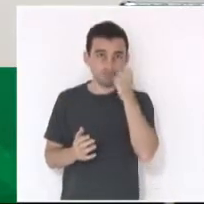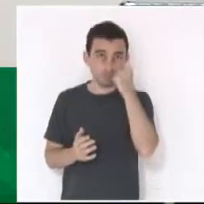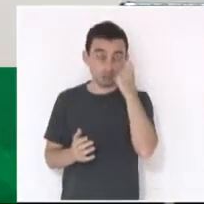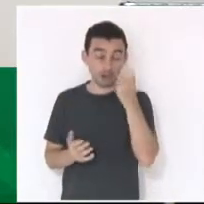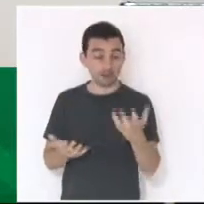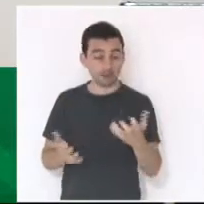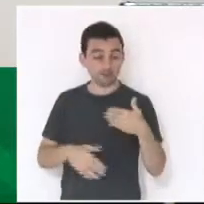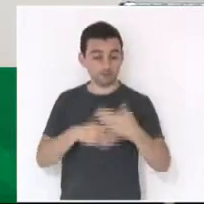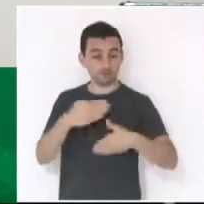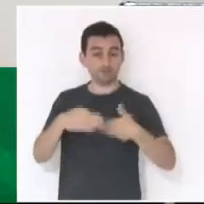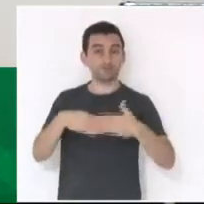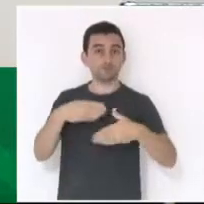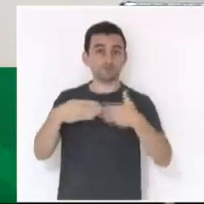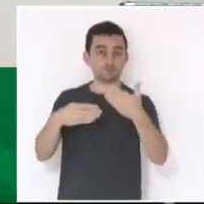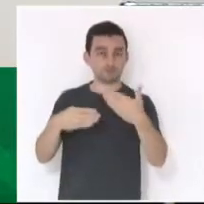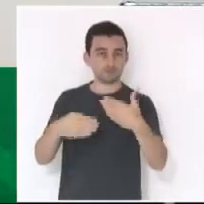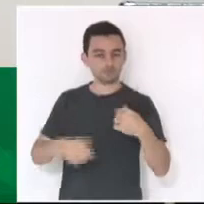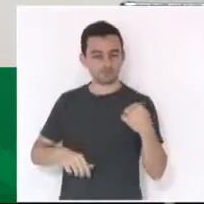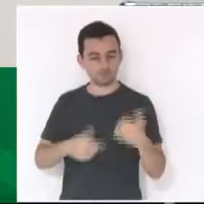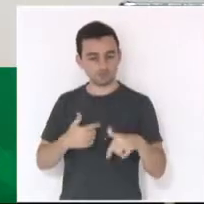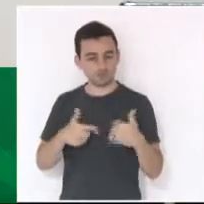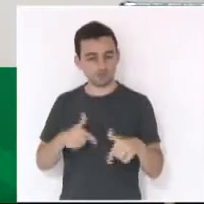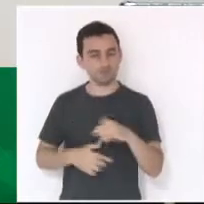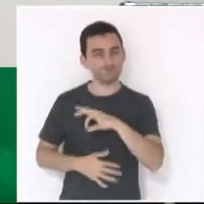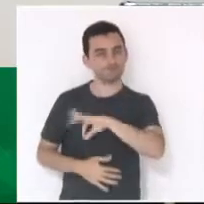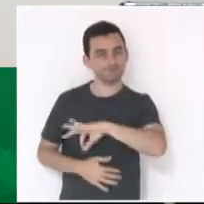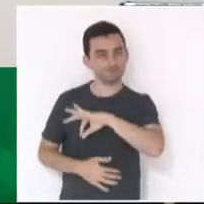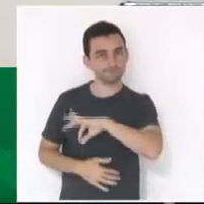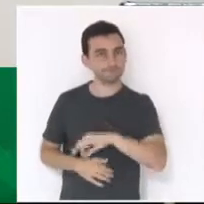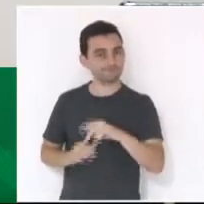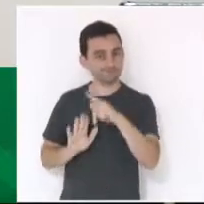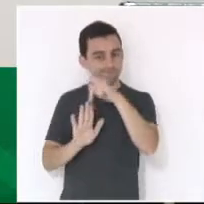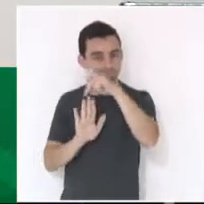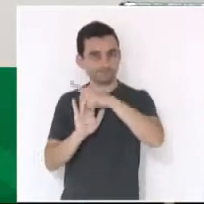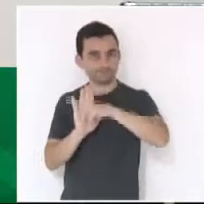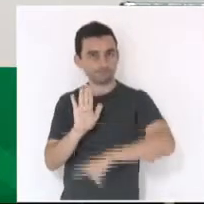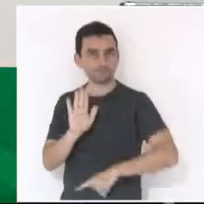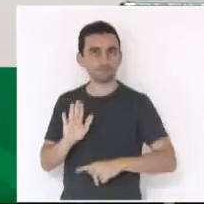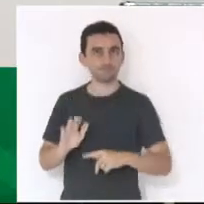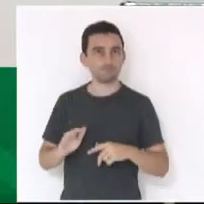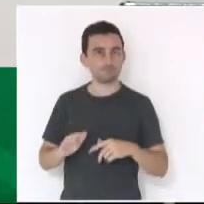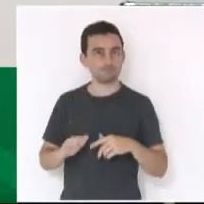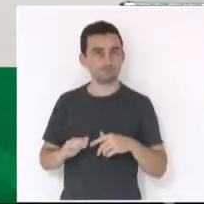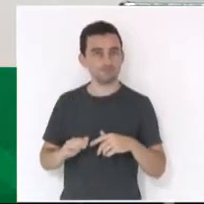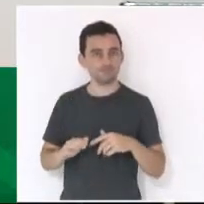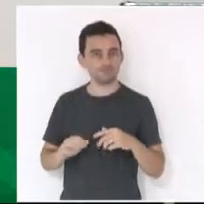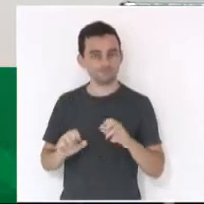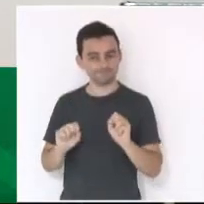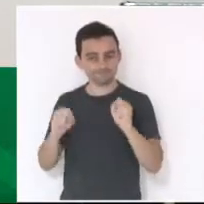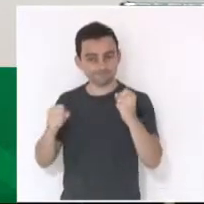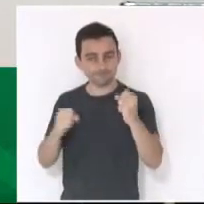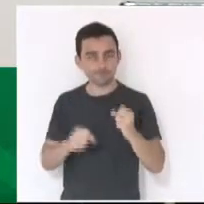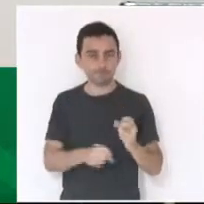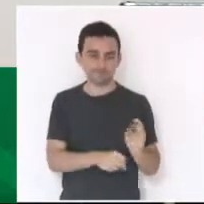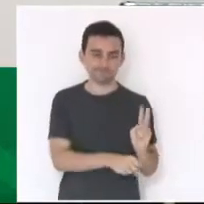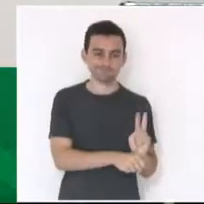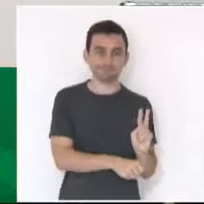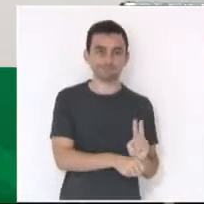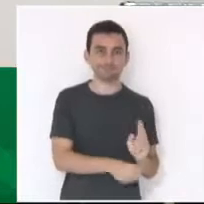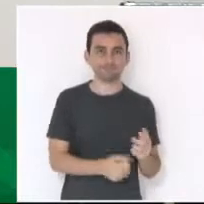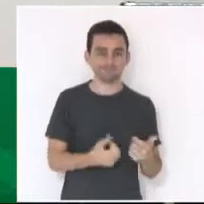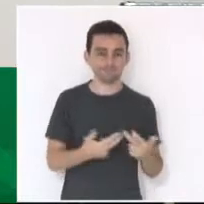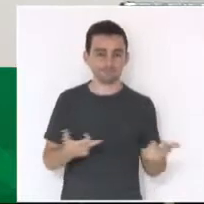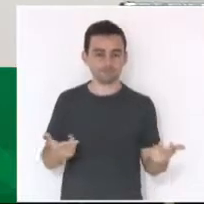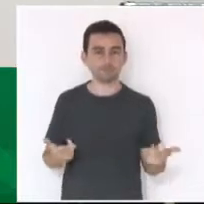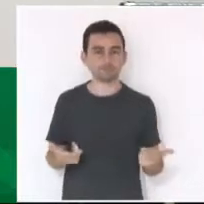desenvolvimento trabalho e renda o projeto de desenvolvimento das forças conservadoras em nome